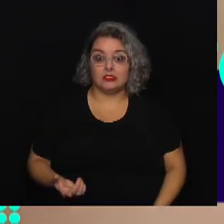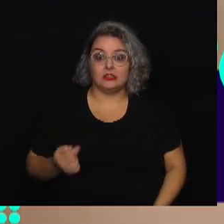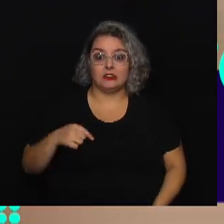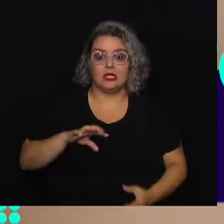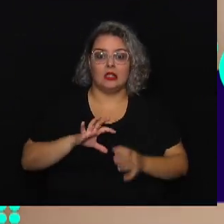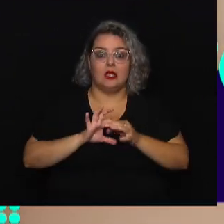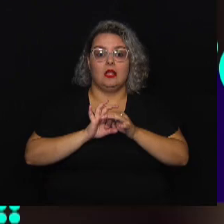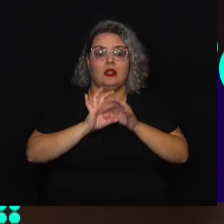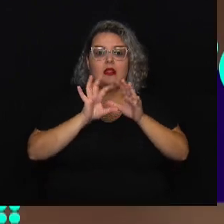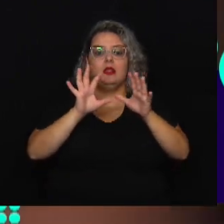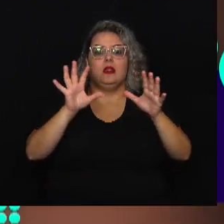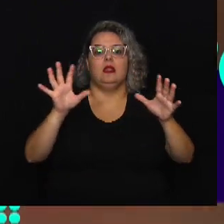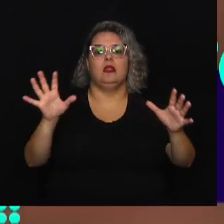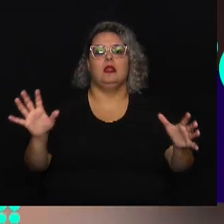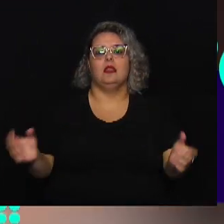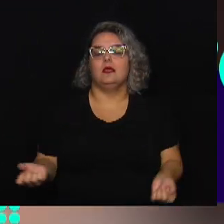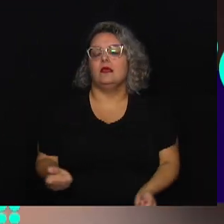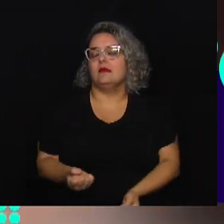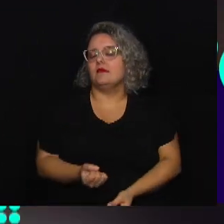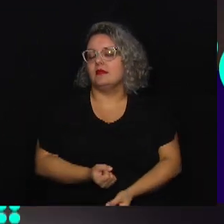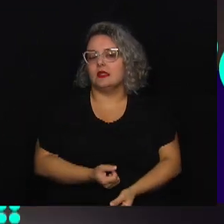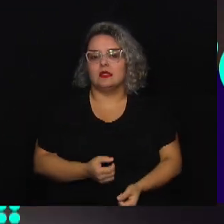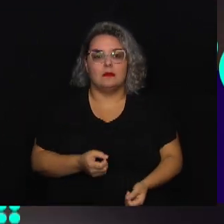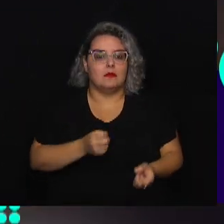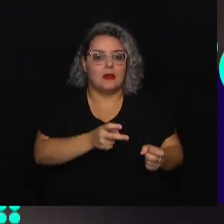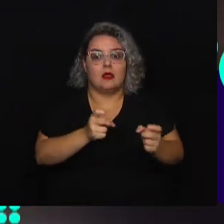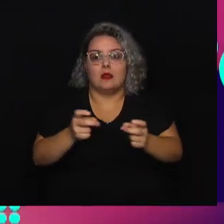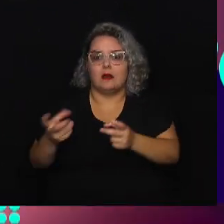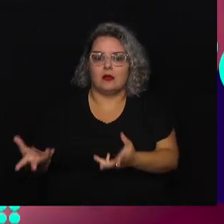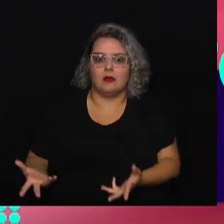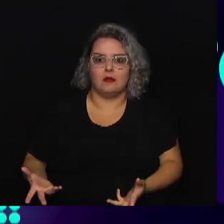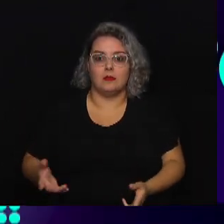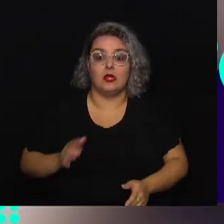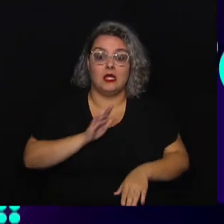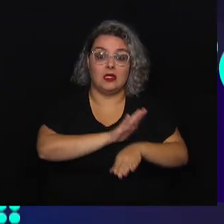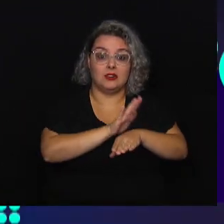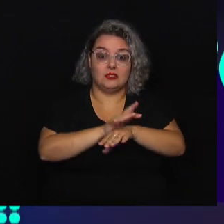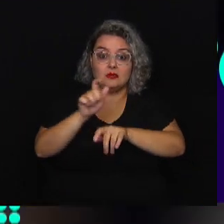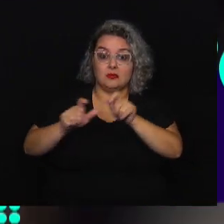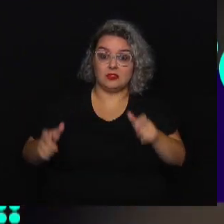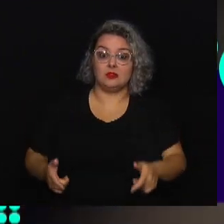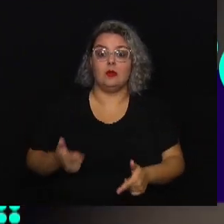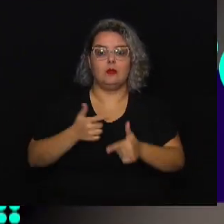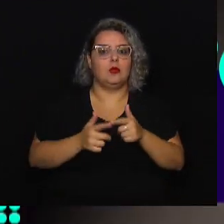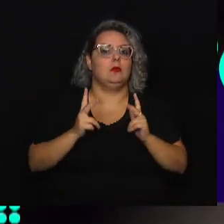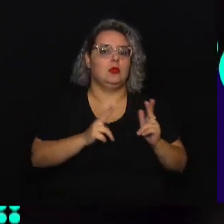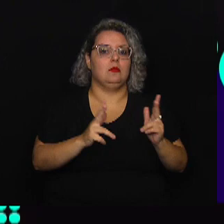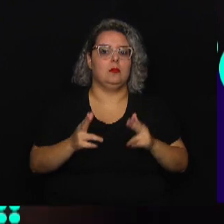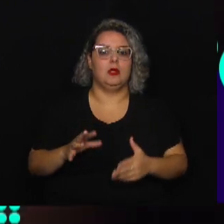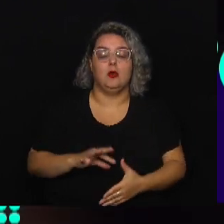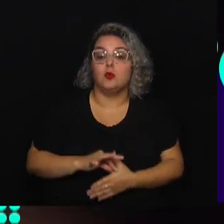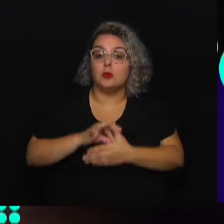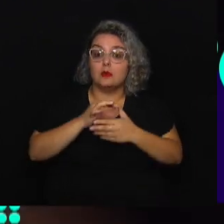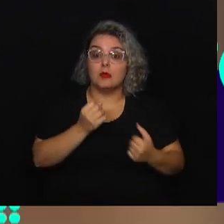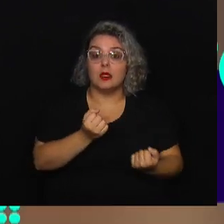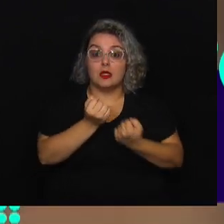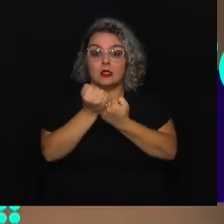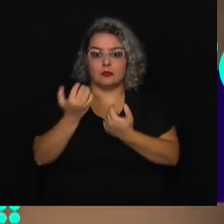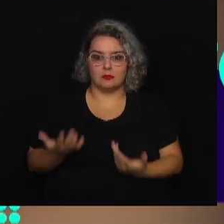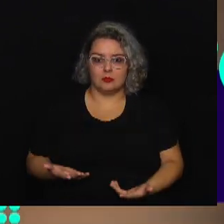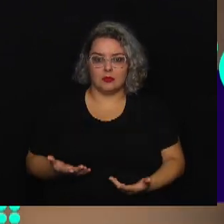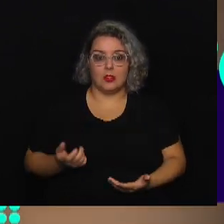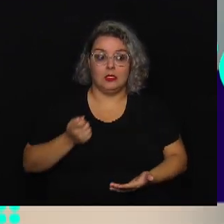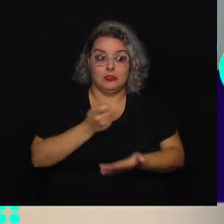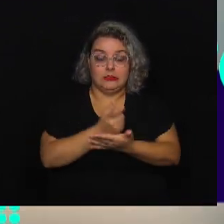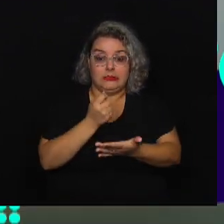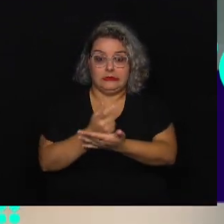do vício em compras. Para ajudar outras pessoas com o mesmo problema, ela lidera um grupo de apoio aos